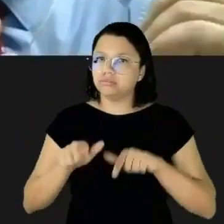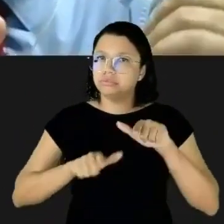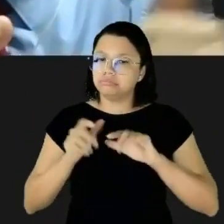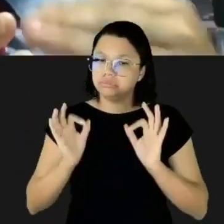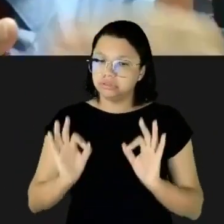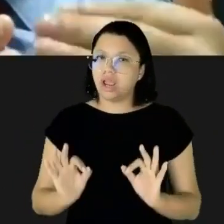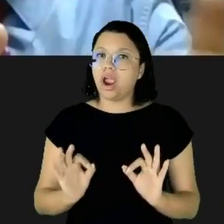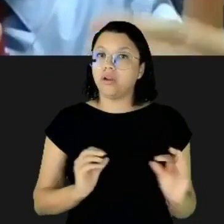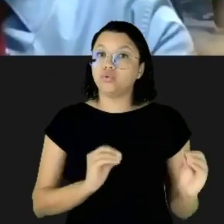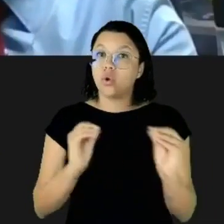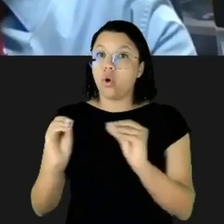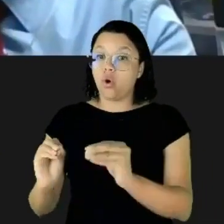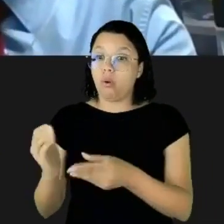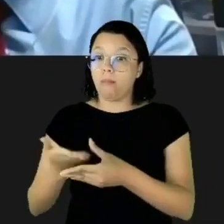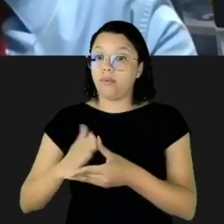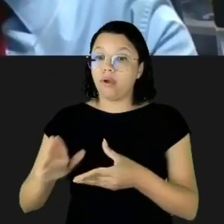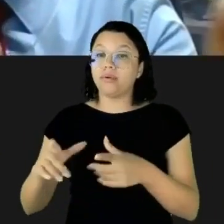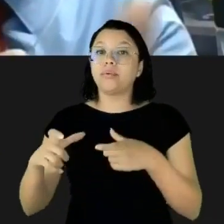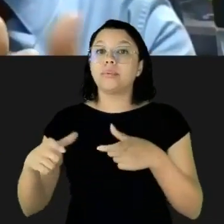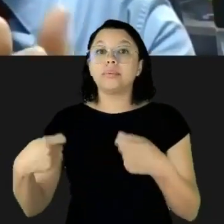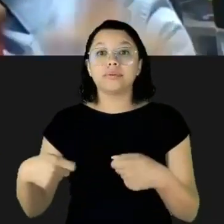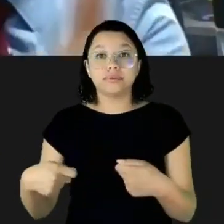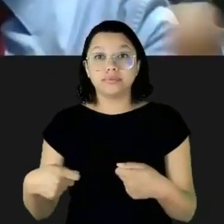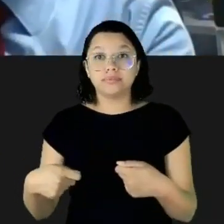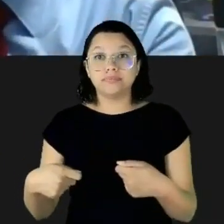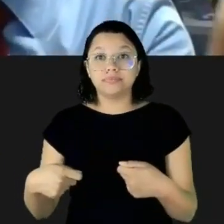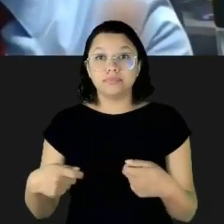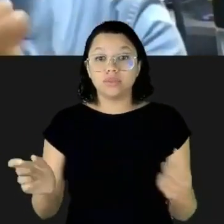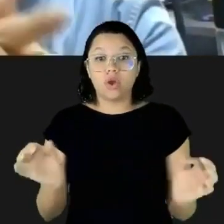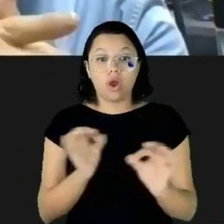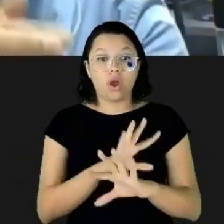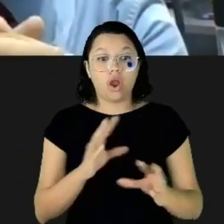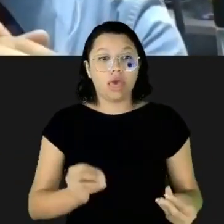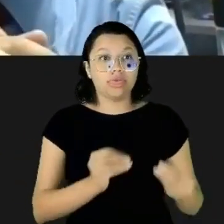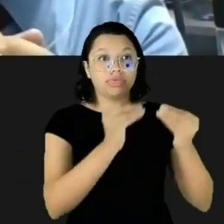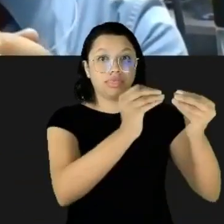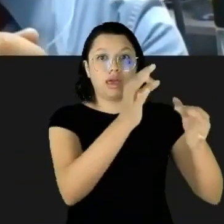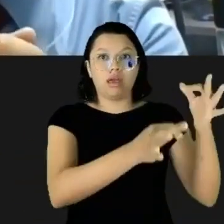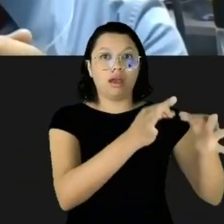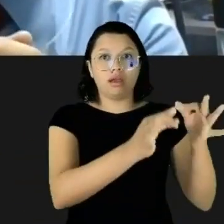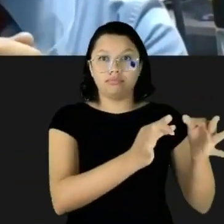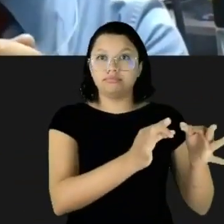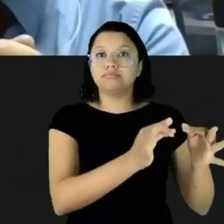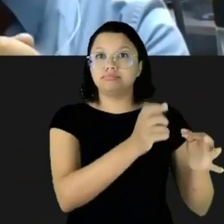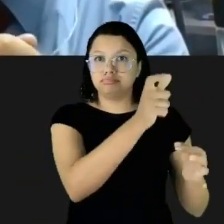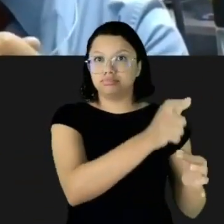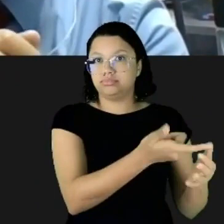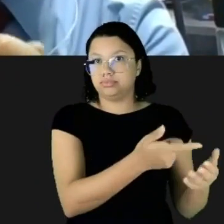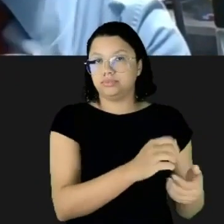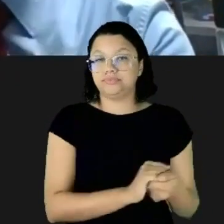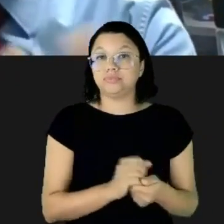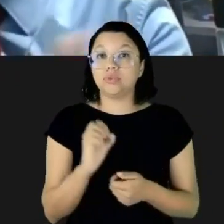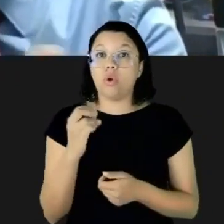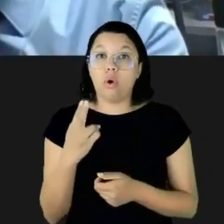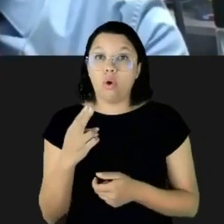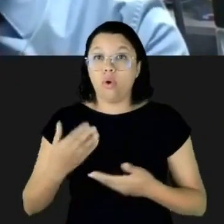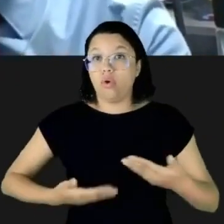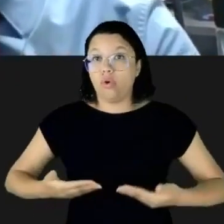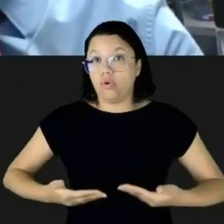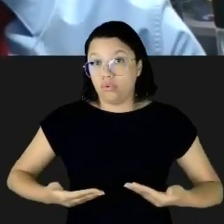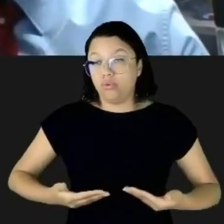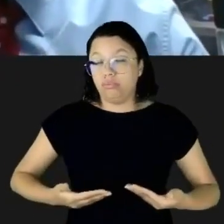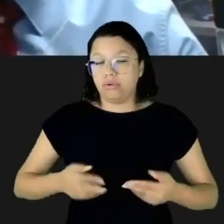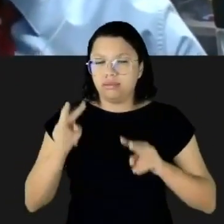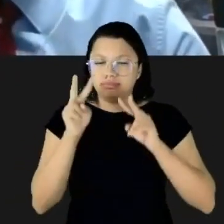dele de colocar o processo onde ele deveria estar que é concluso na mão do juiz ou na mão do